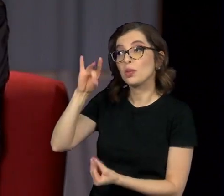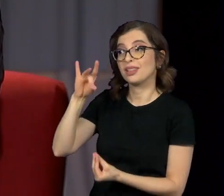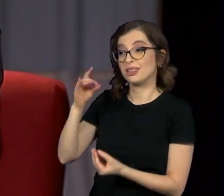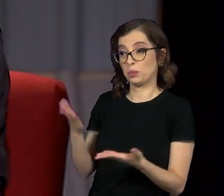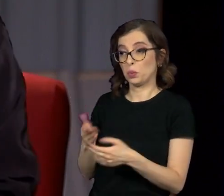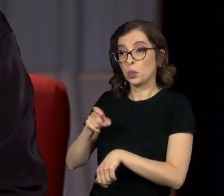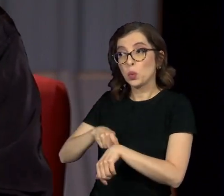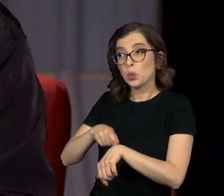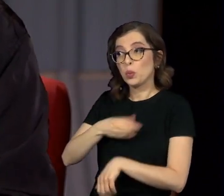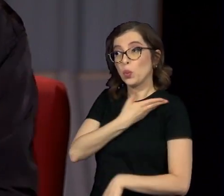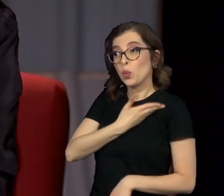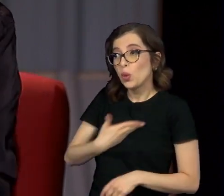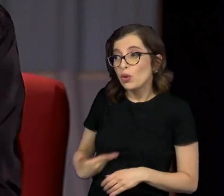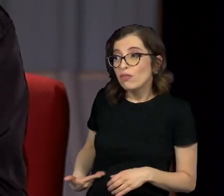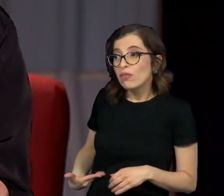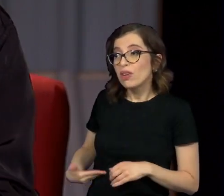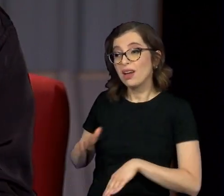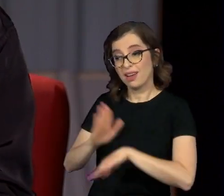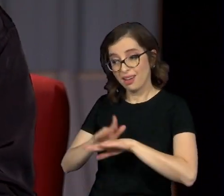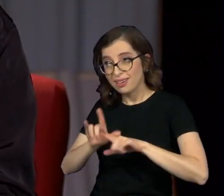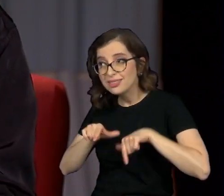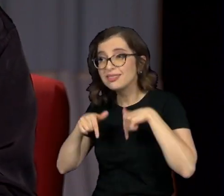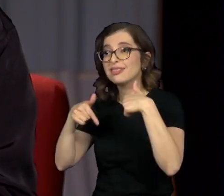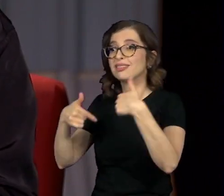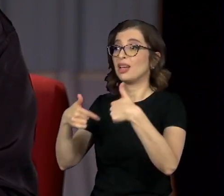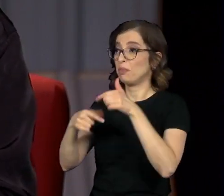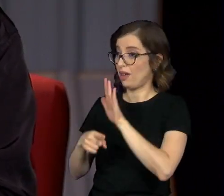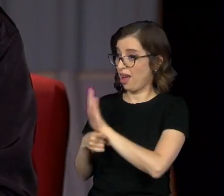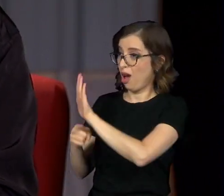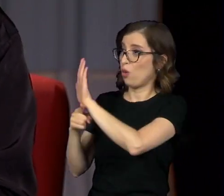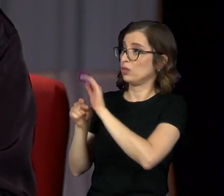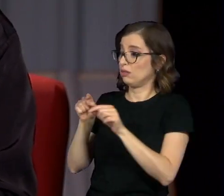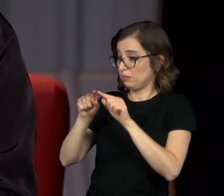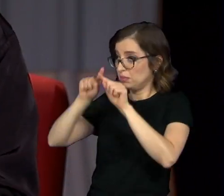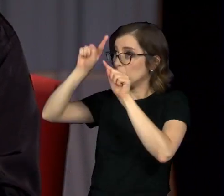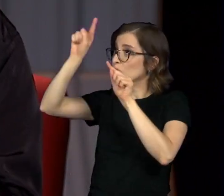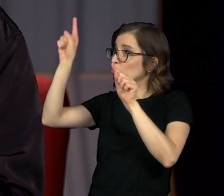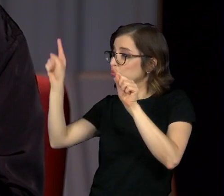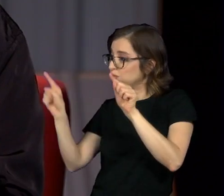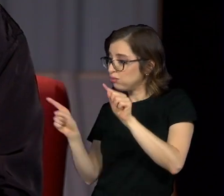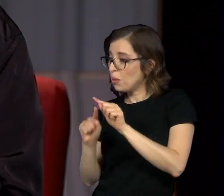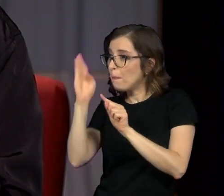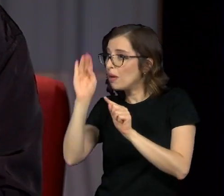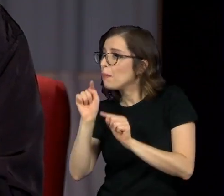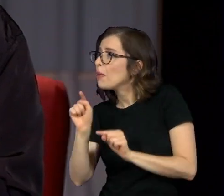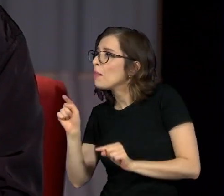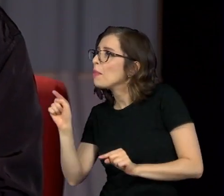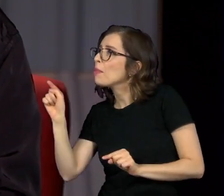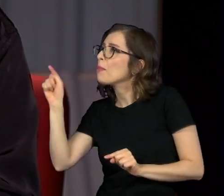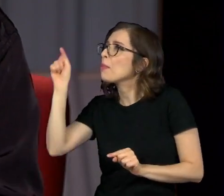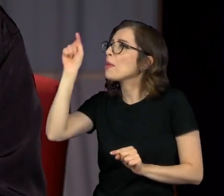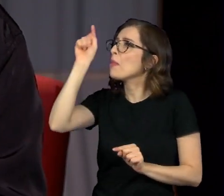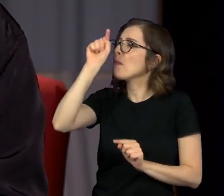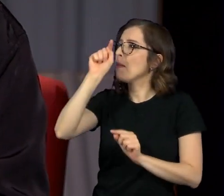apenas faça provisão de coisas para as pessoas, mas que permita que as pessoas se realizem em sua potência. E ela